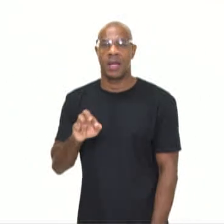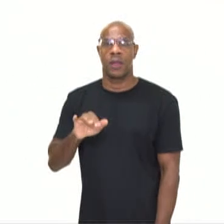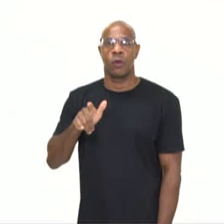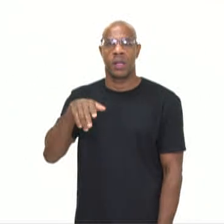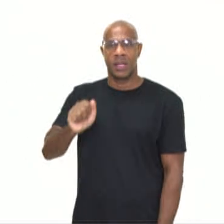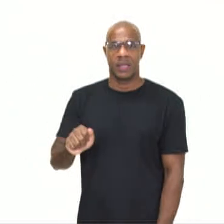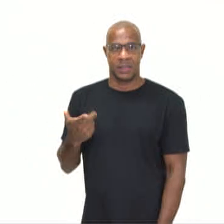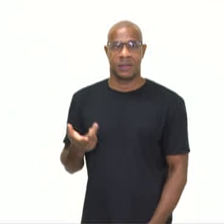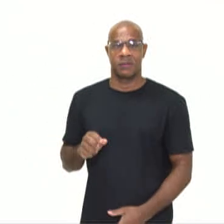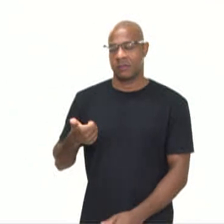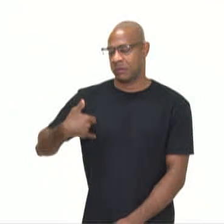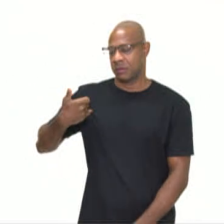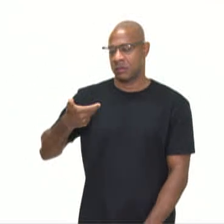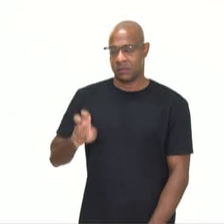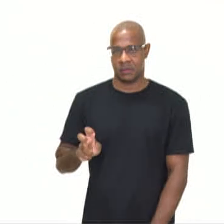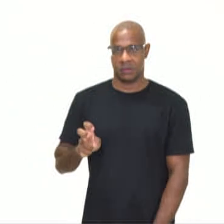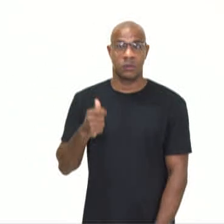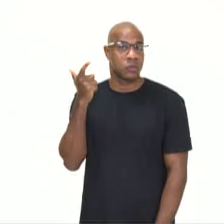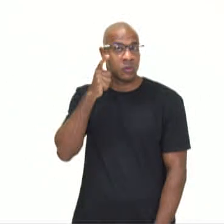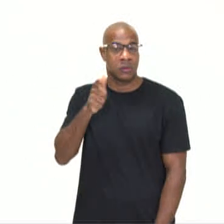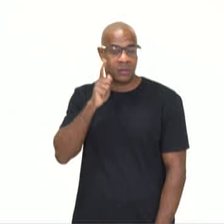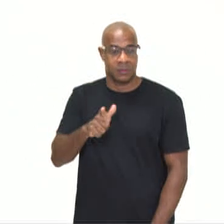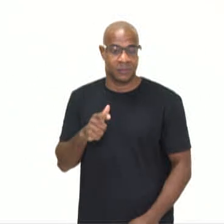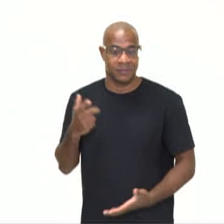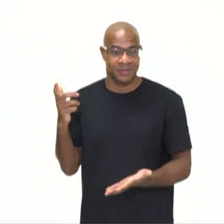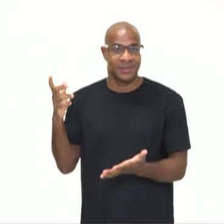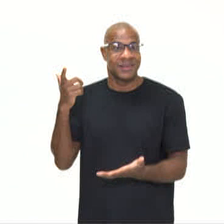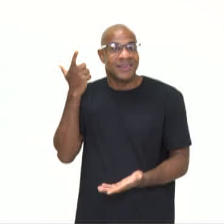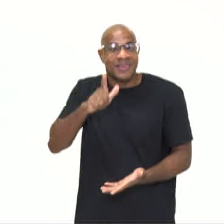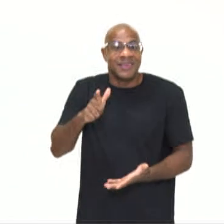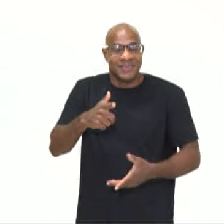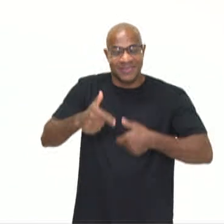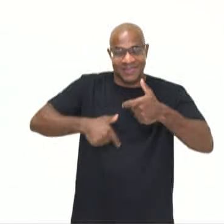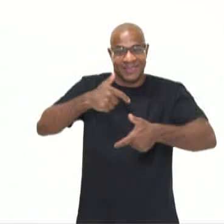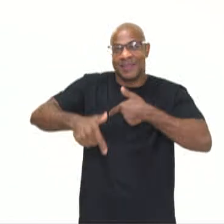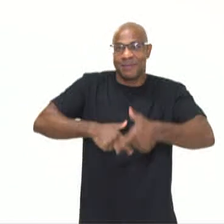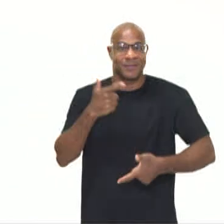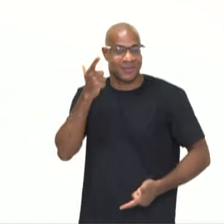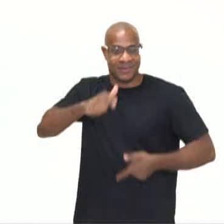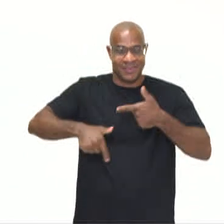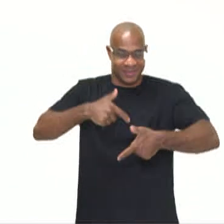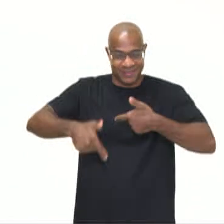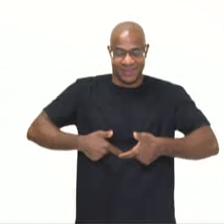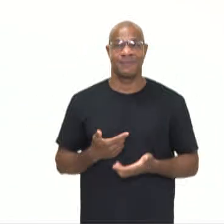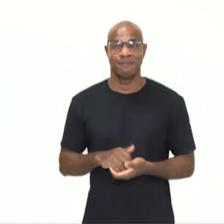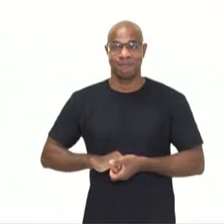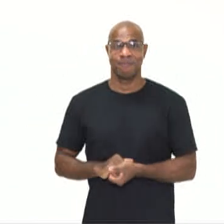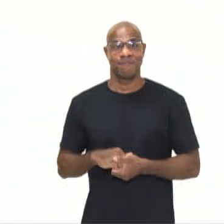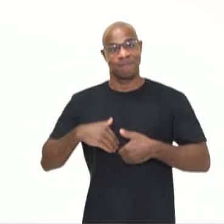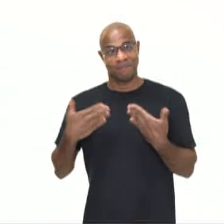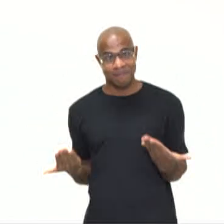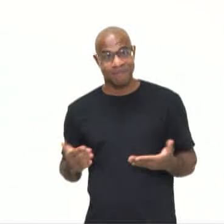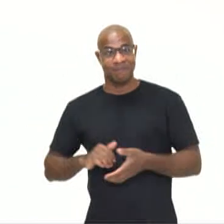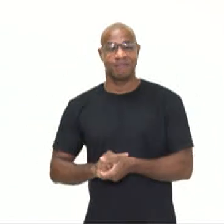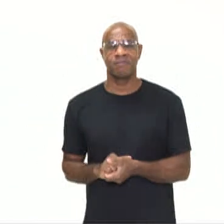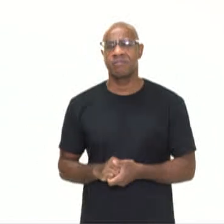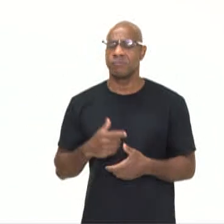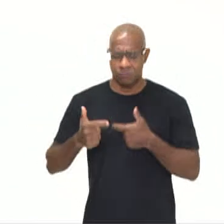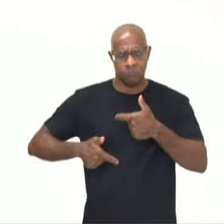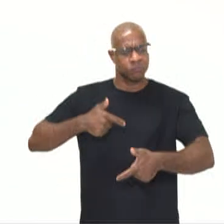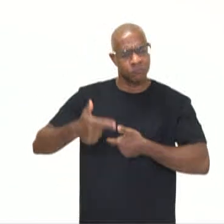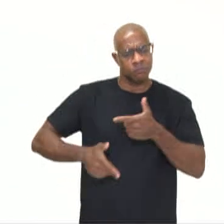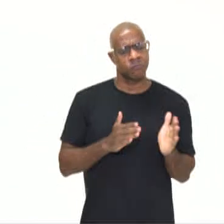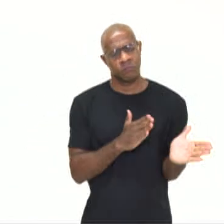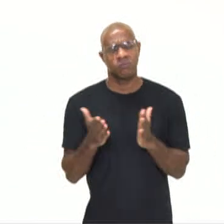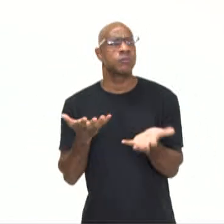anos, conseguiu ser contratada em seu primeiro emprego. Então, ela arrumou ali um estágio, né, como menor aprendiz. Logo que começou a trabalhar,